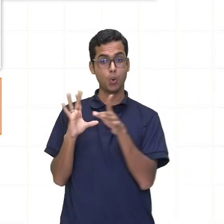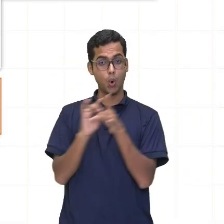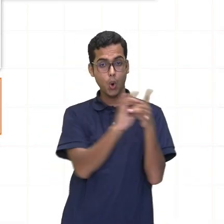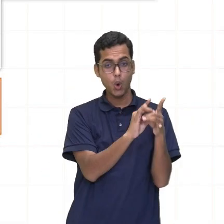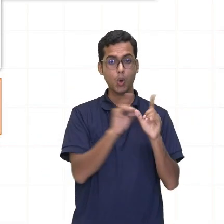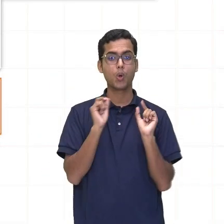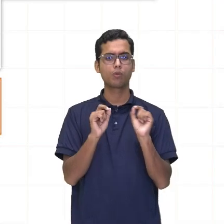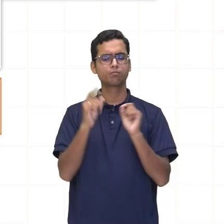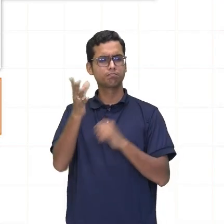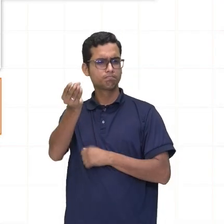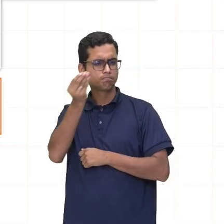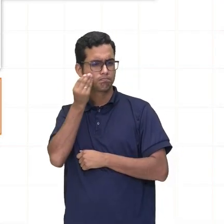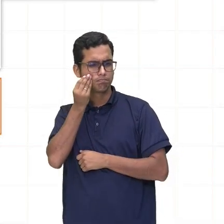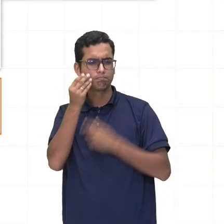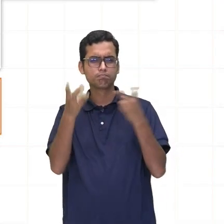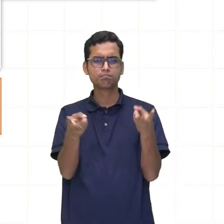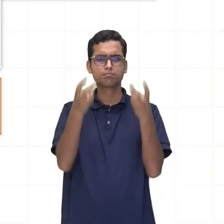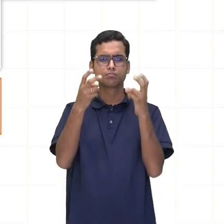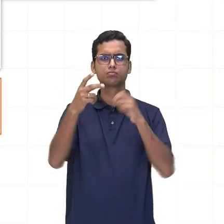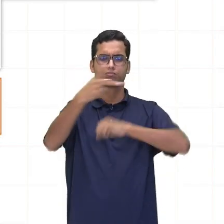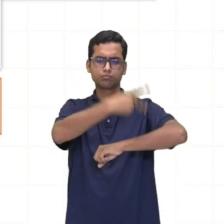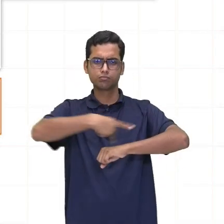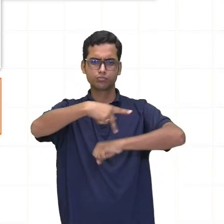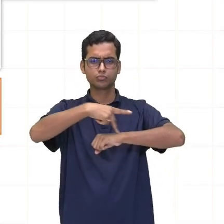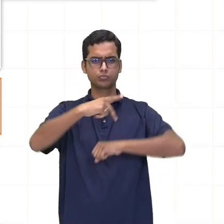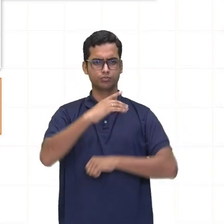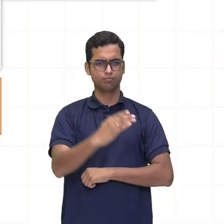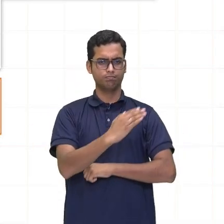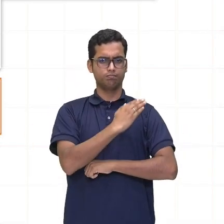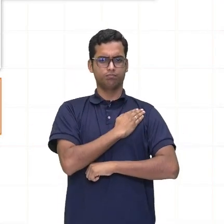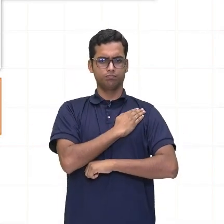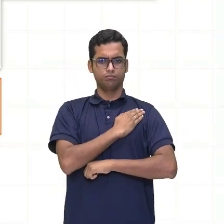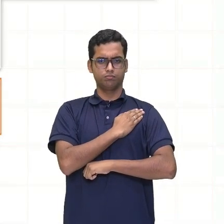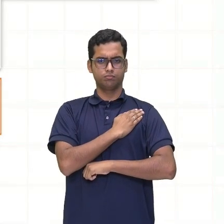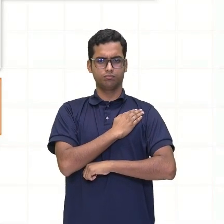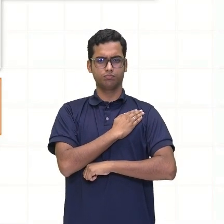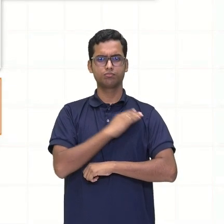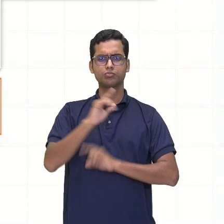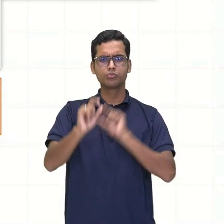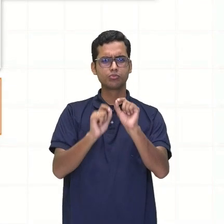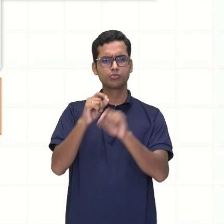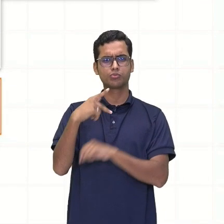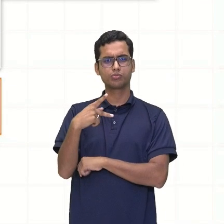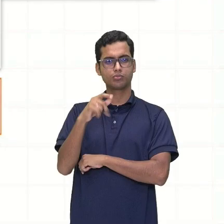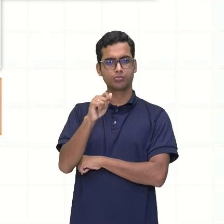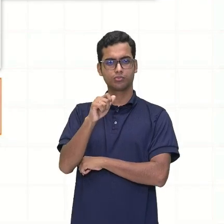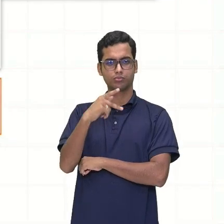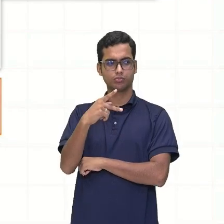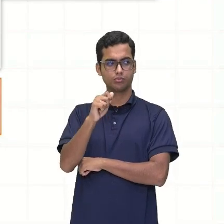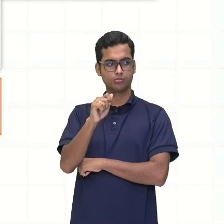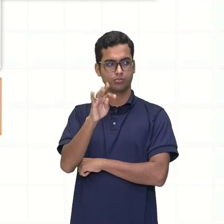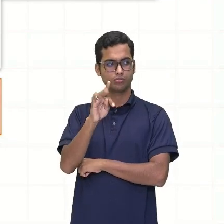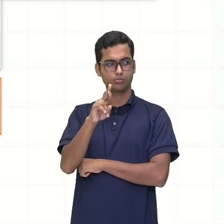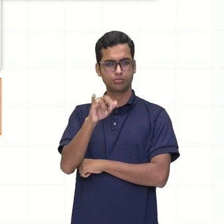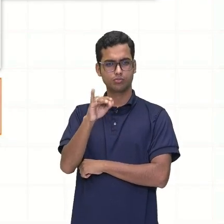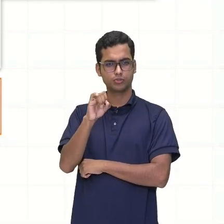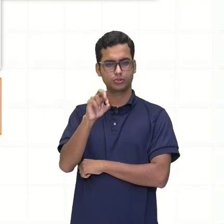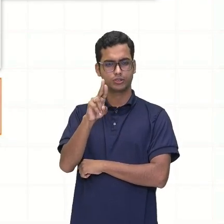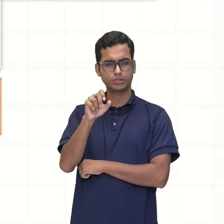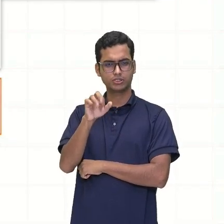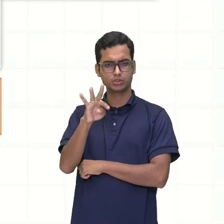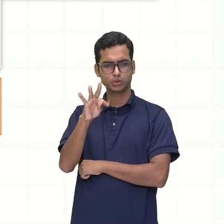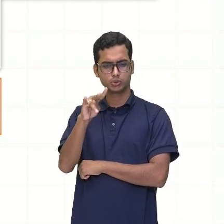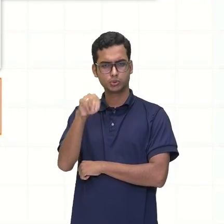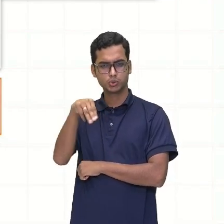nacionalismo, vamos observar também o patriotismo, certo? O que seria o patriotismo? O uso de